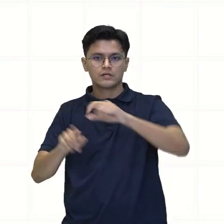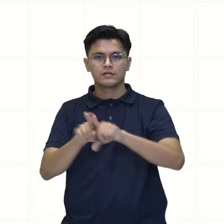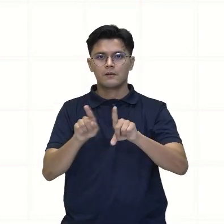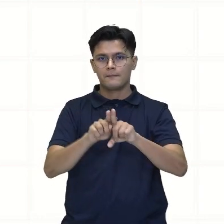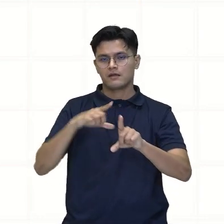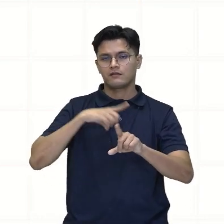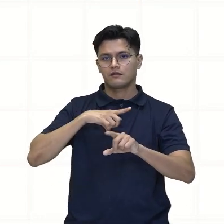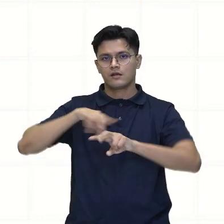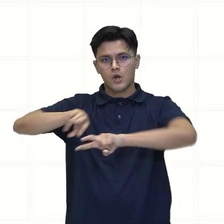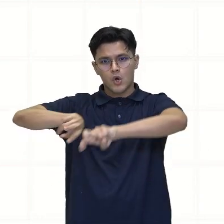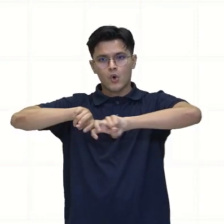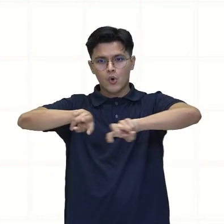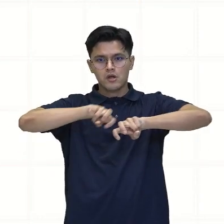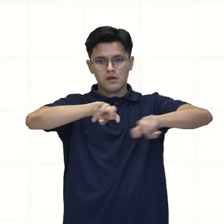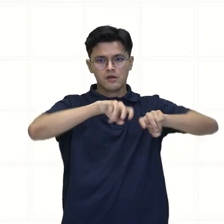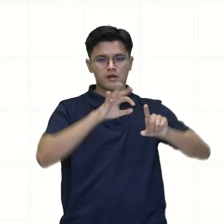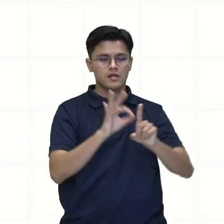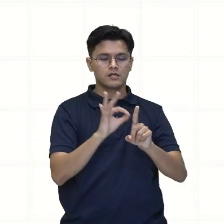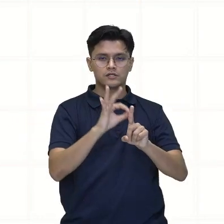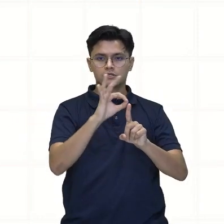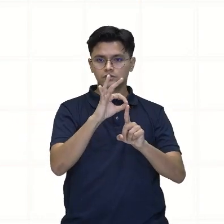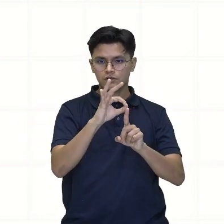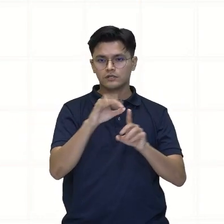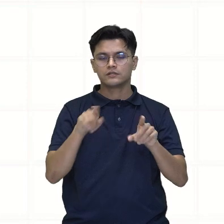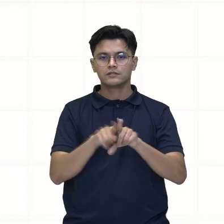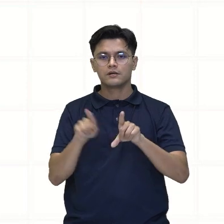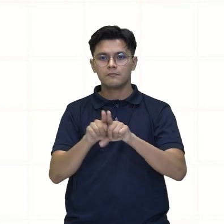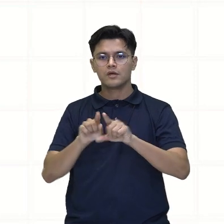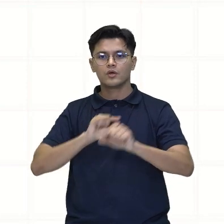a gente vai verificar também aqui